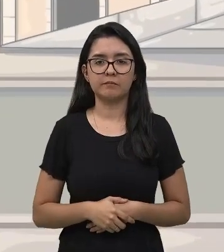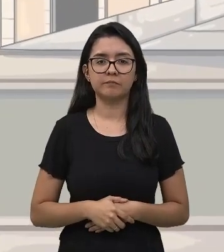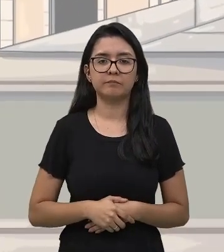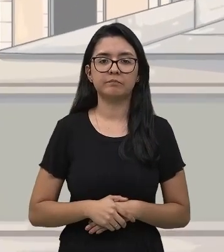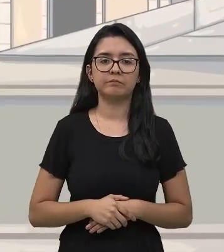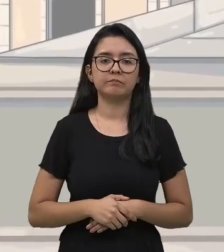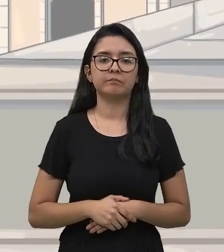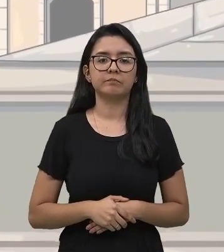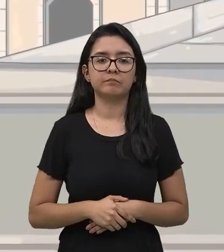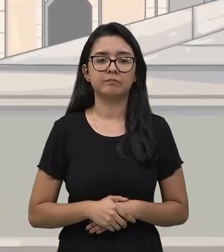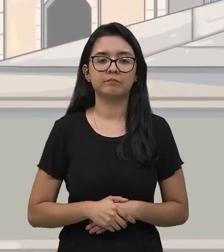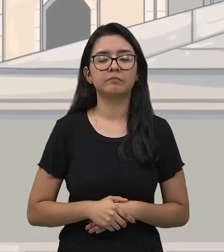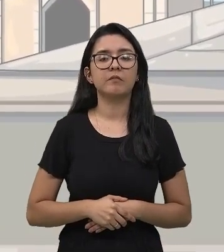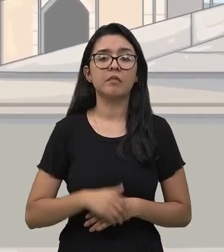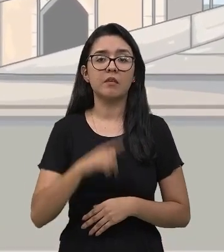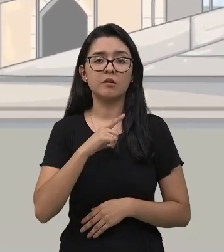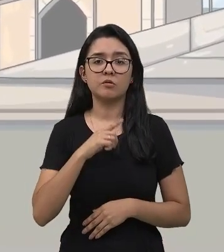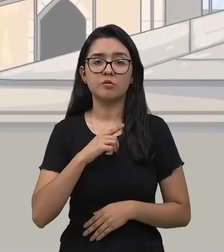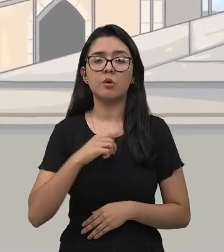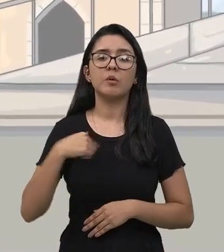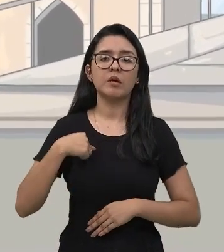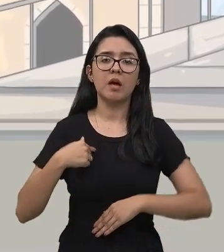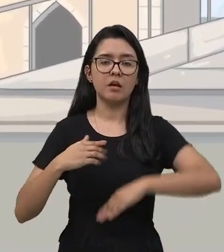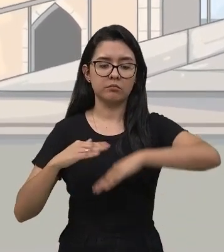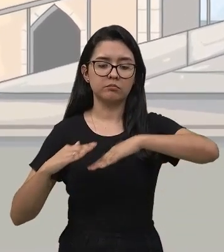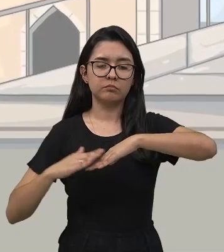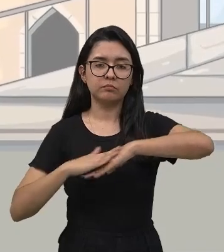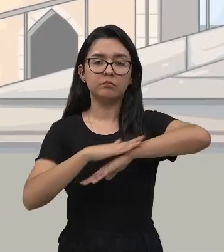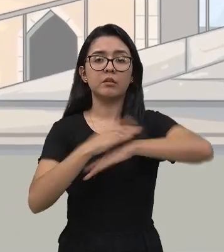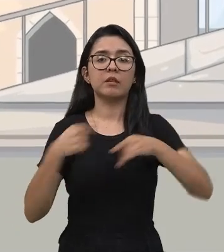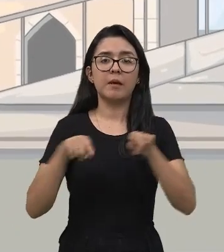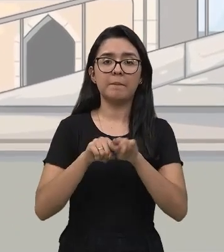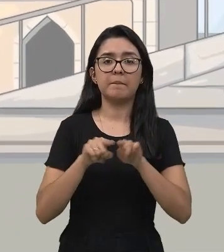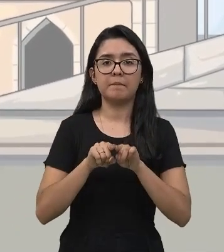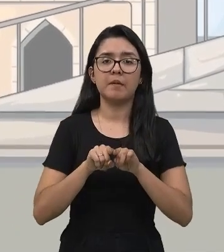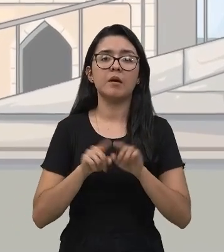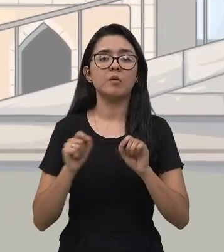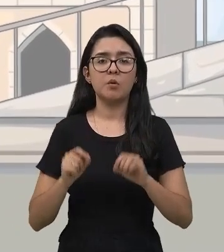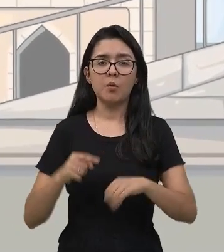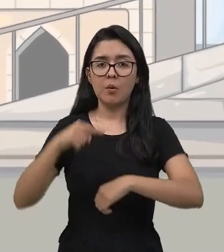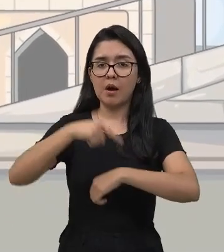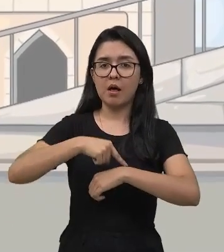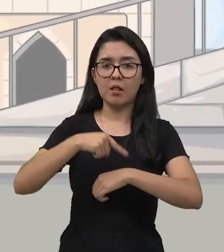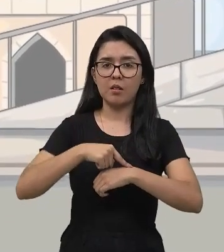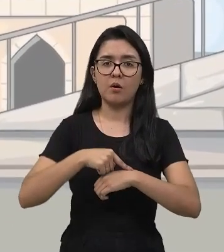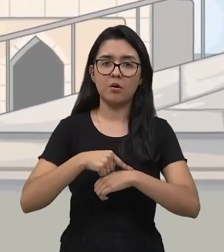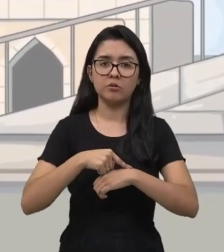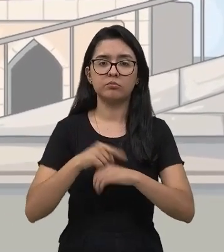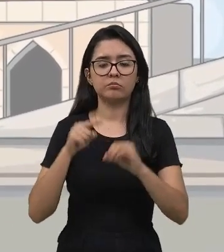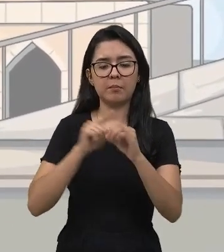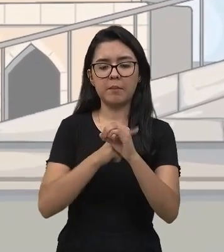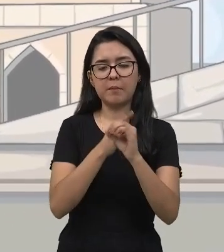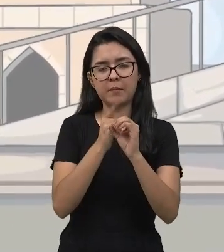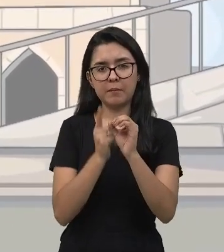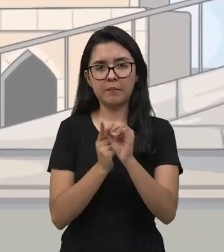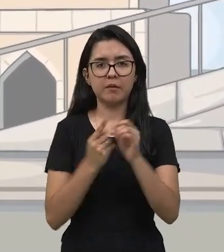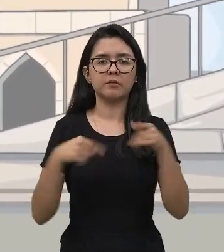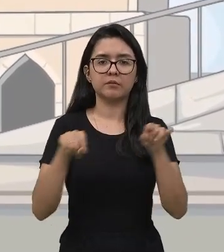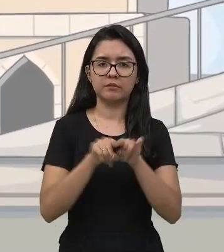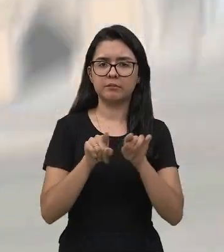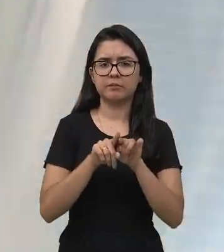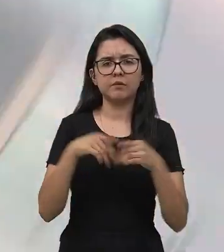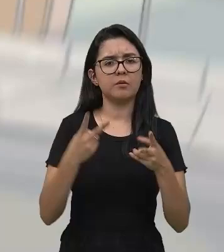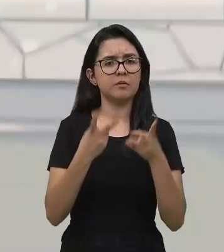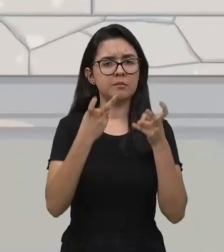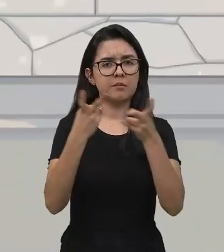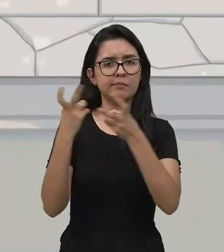Desde a inclinação de uma rampa até o giro do ponteiro de um relógio, os ângulos estão presentes em diversos aspectos do nosso dia a